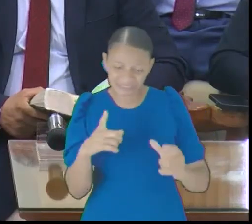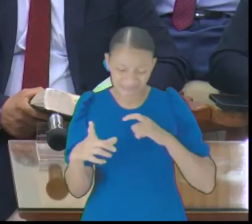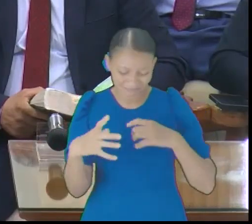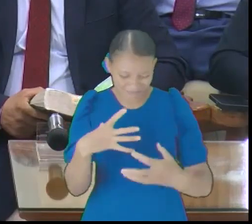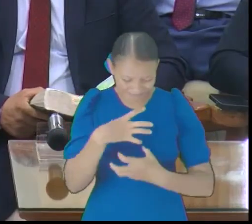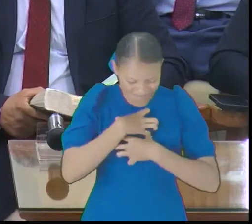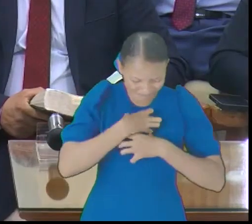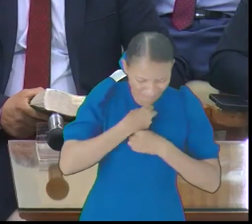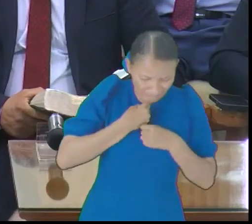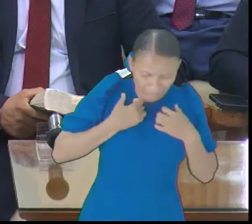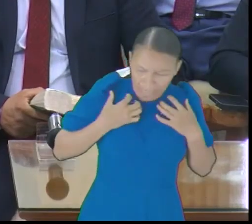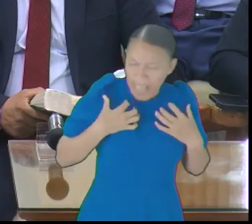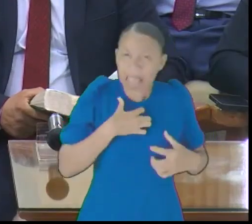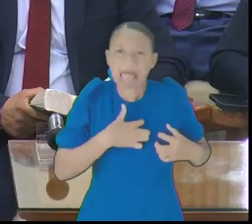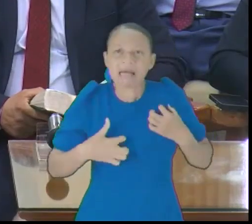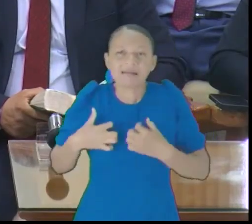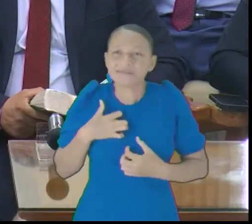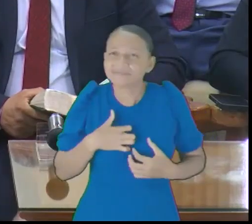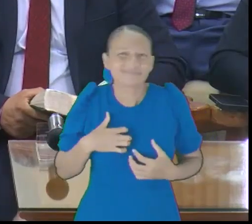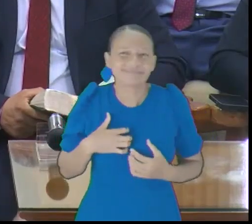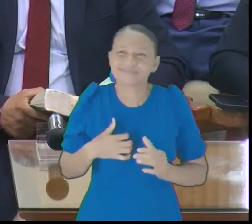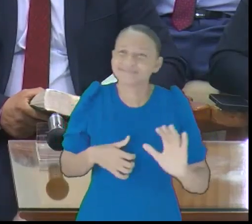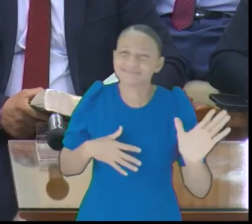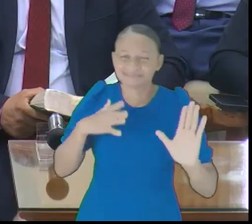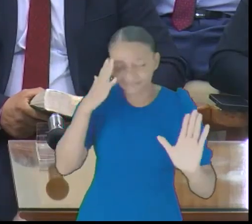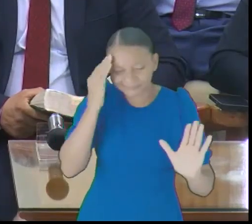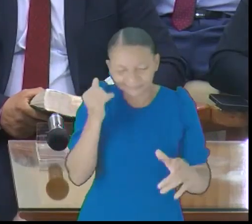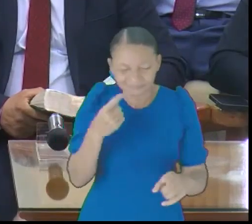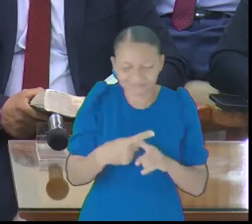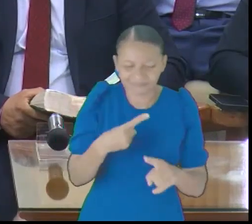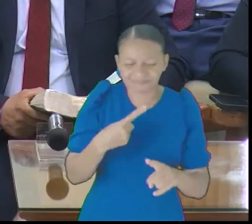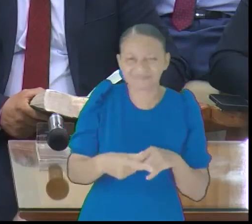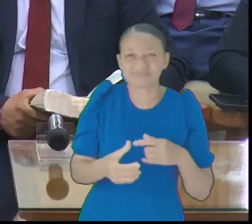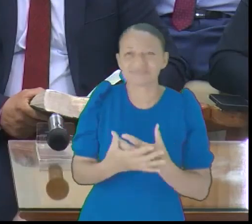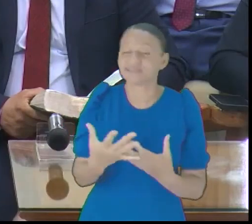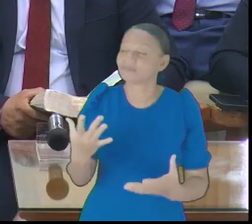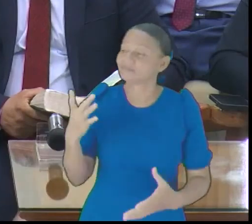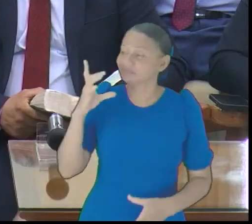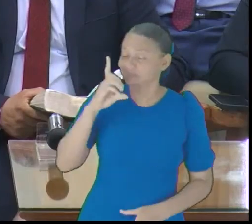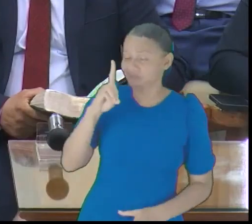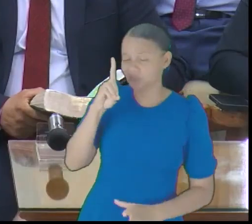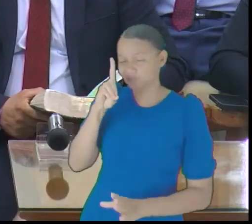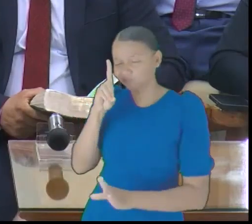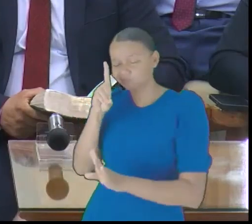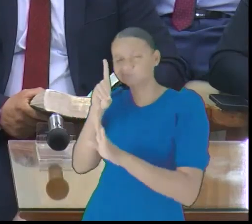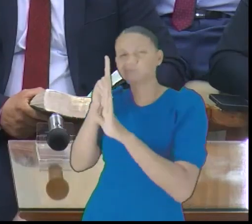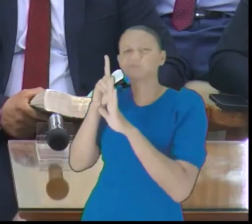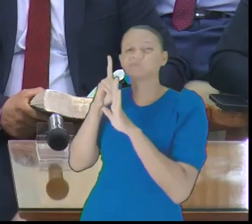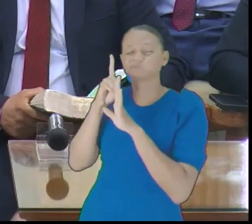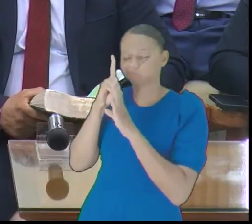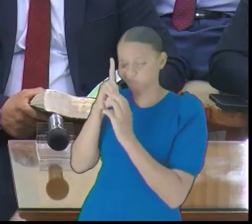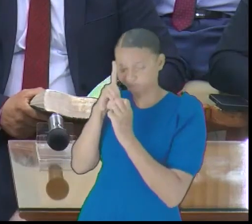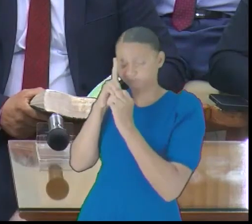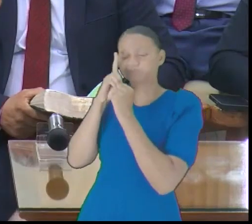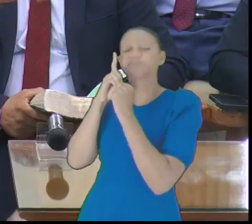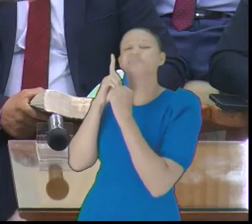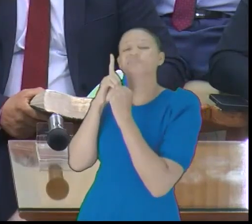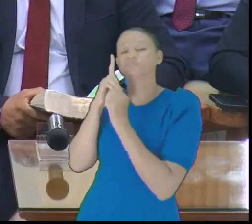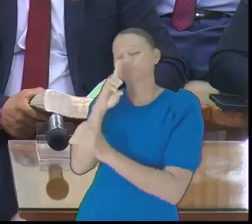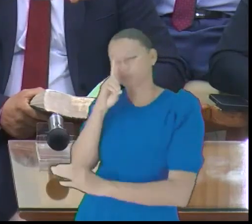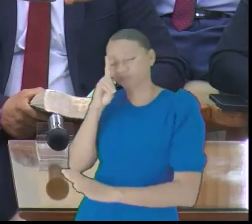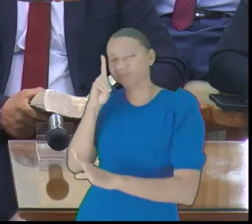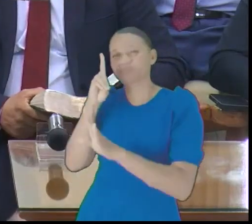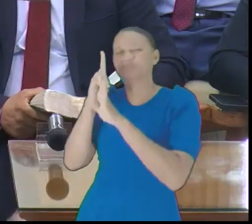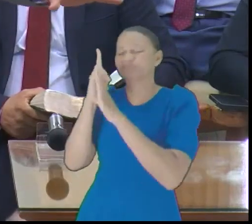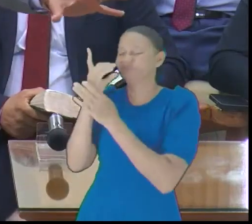não se desespere, sabe por quê? Porque quando Deus se cala, quando Deus se aquieta, é porque